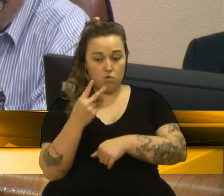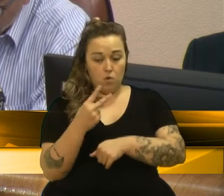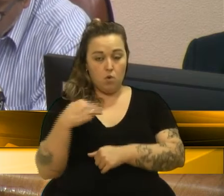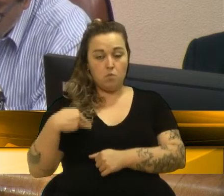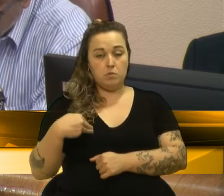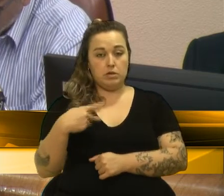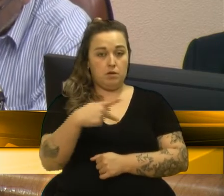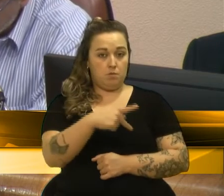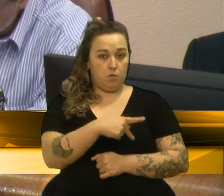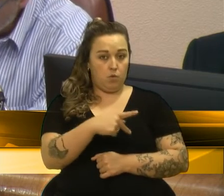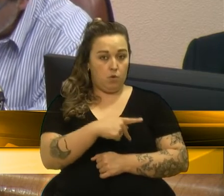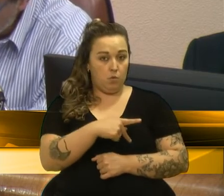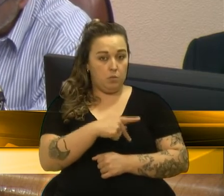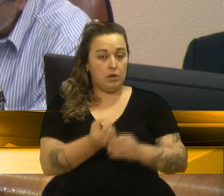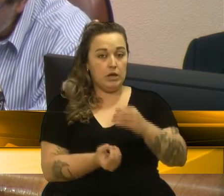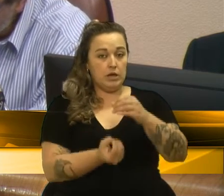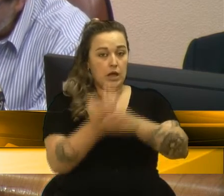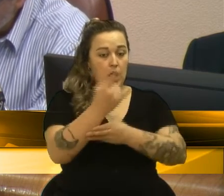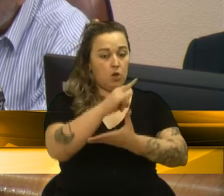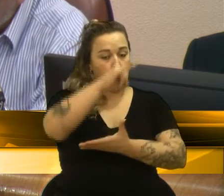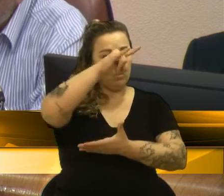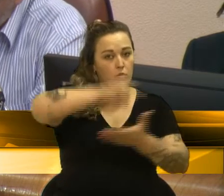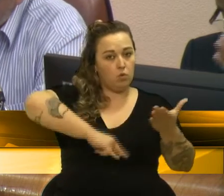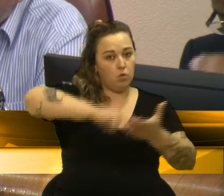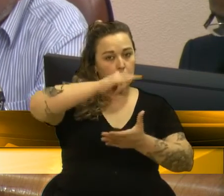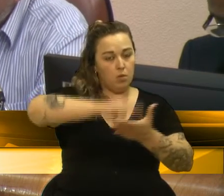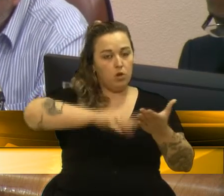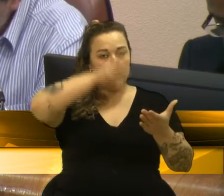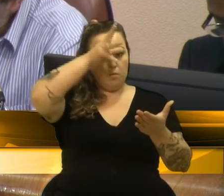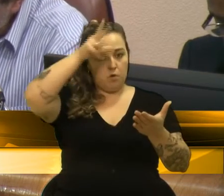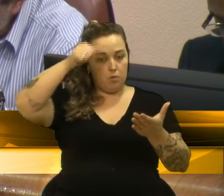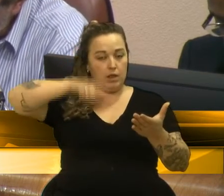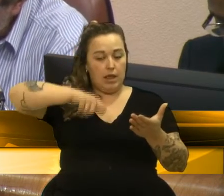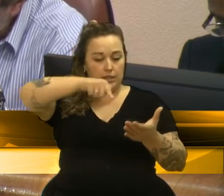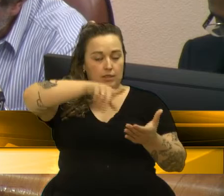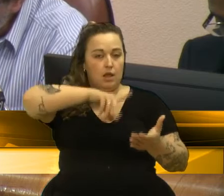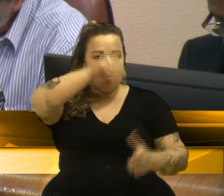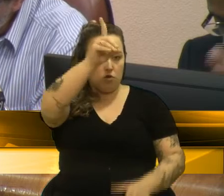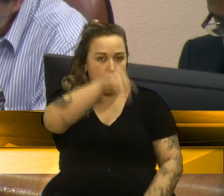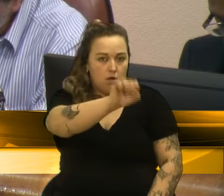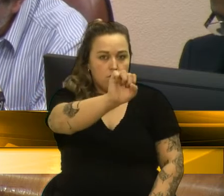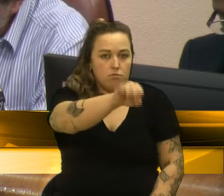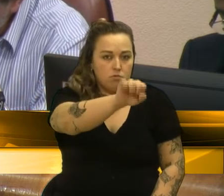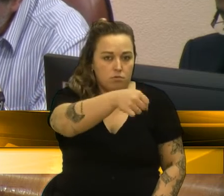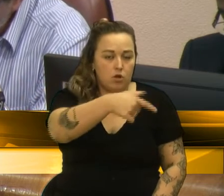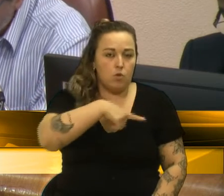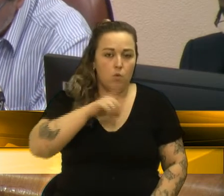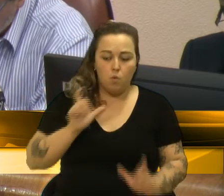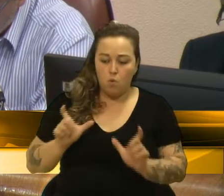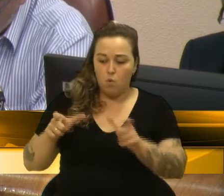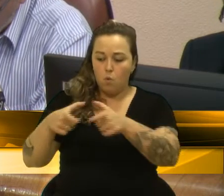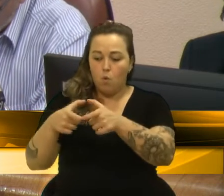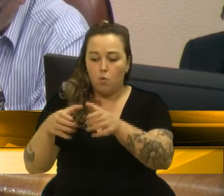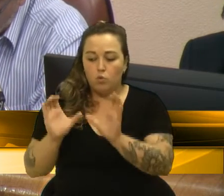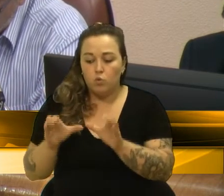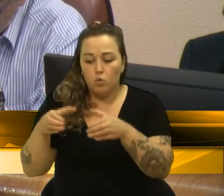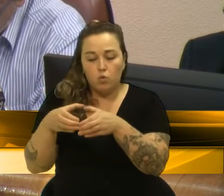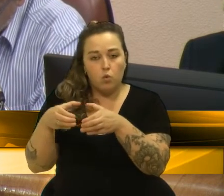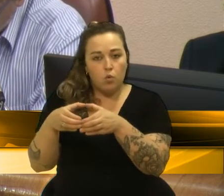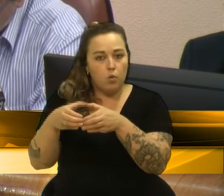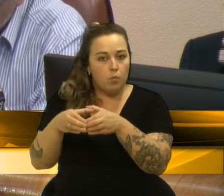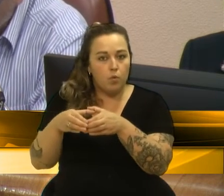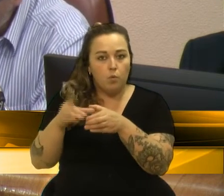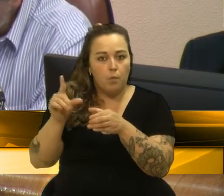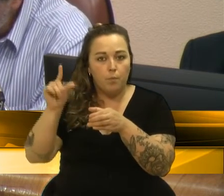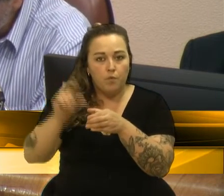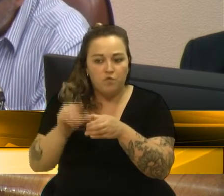a ajuizar uma ação civil pública para garantir direito fundamental de uma minoria perseguida. Por meio desta